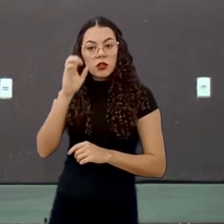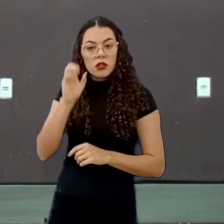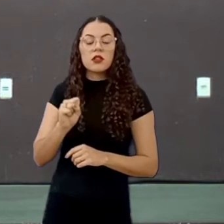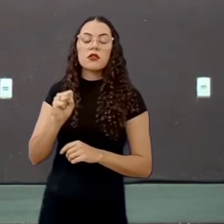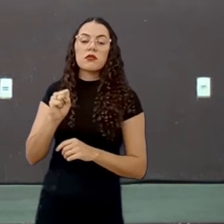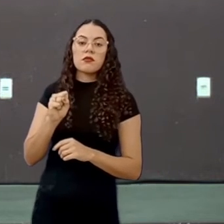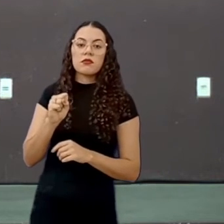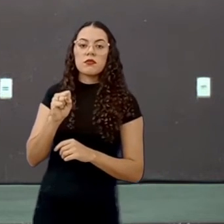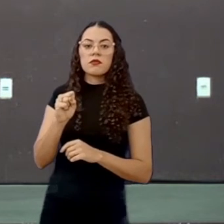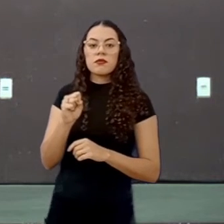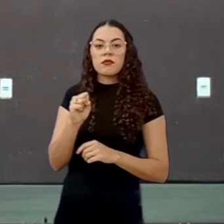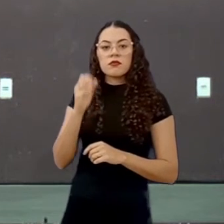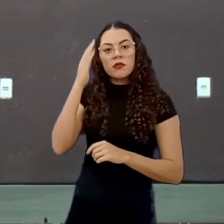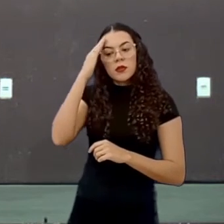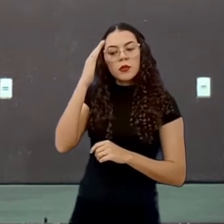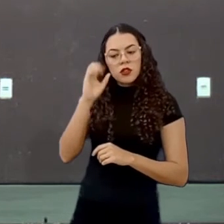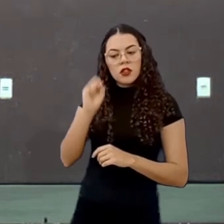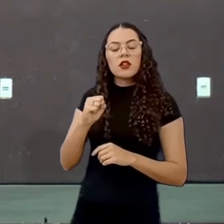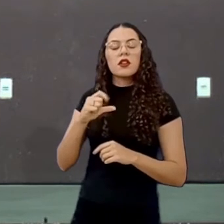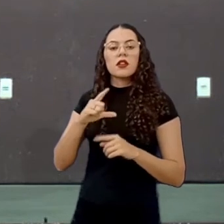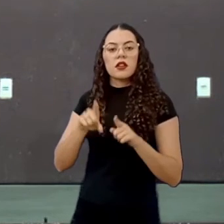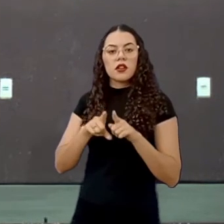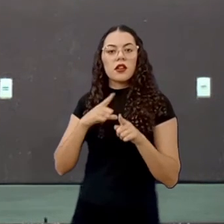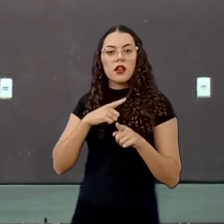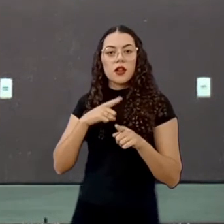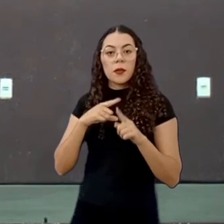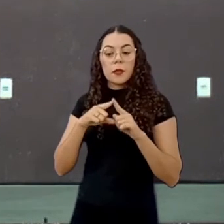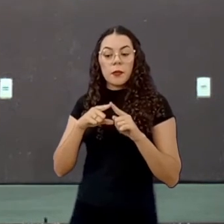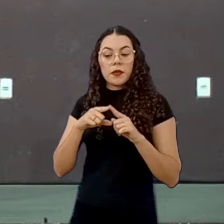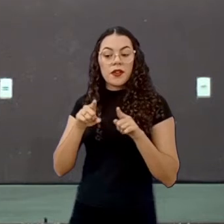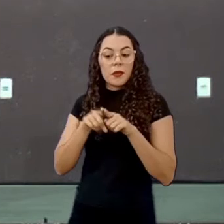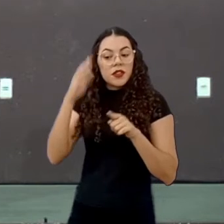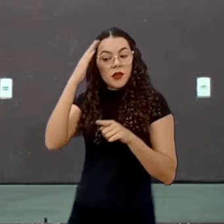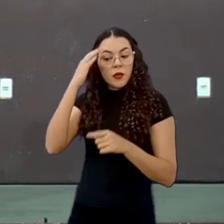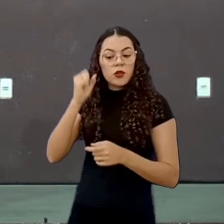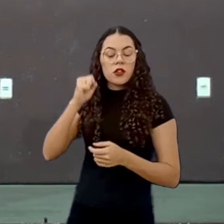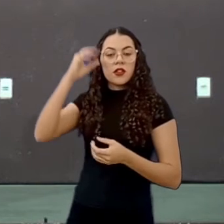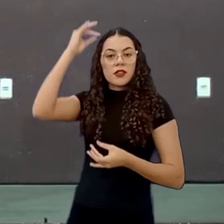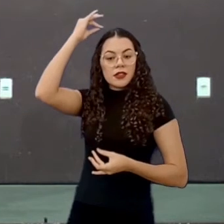não gira apenas no intelecto, mas que ele é espiritual.